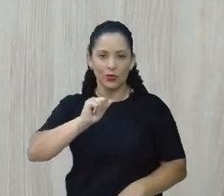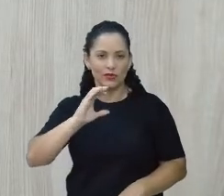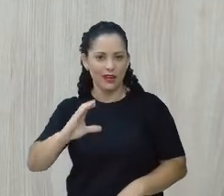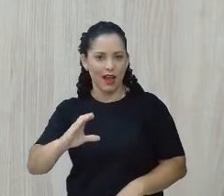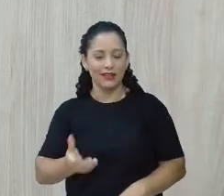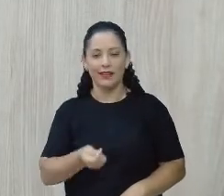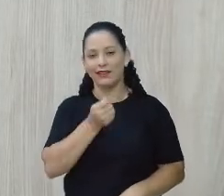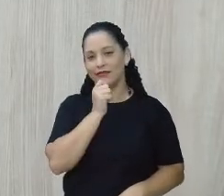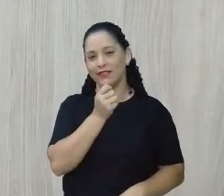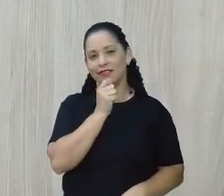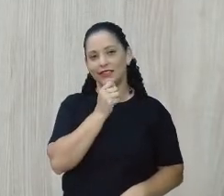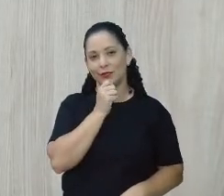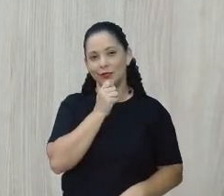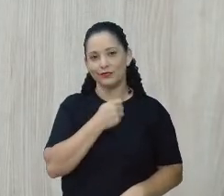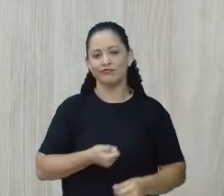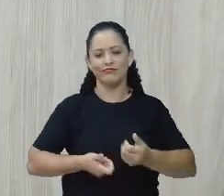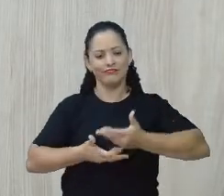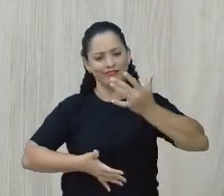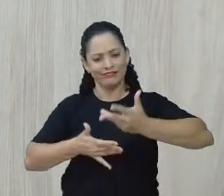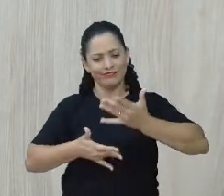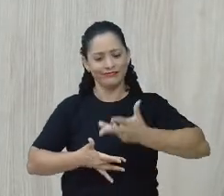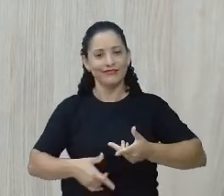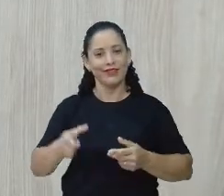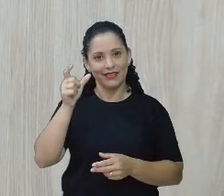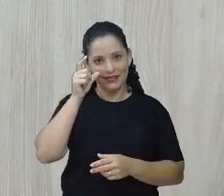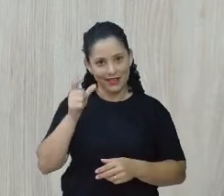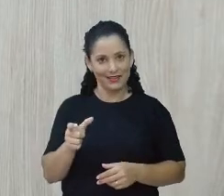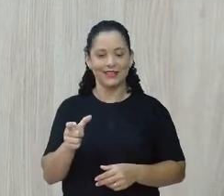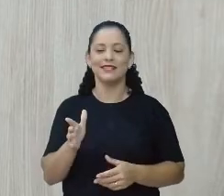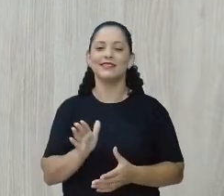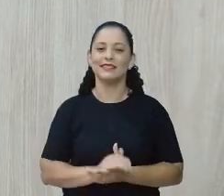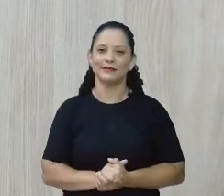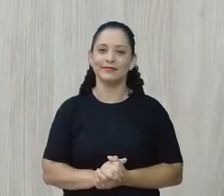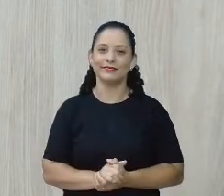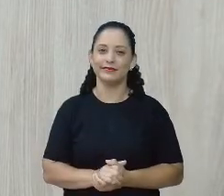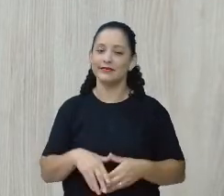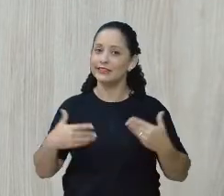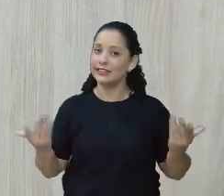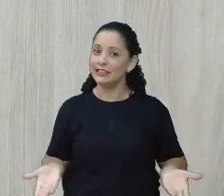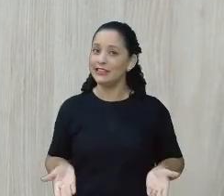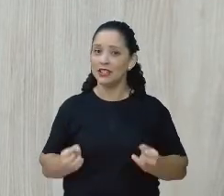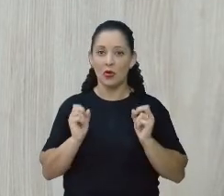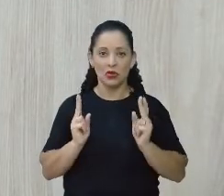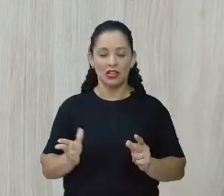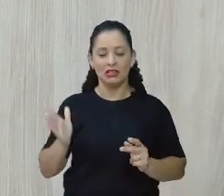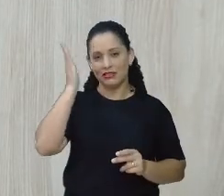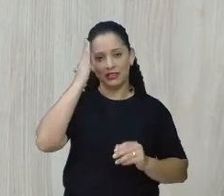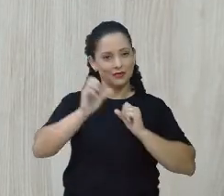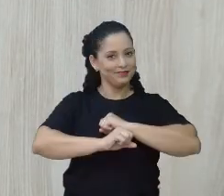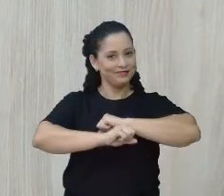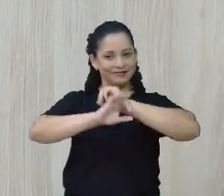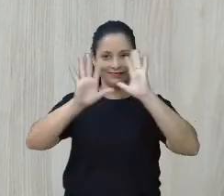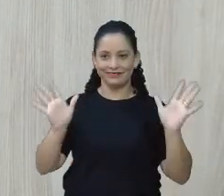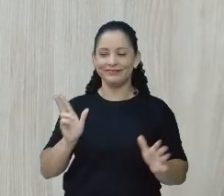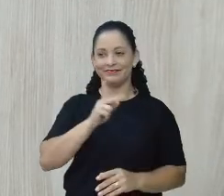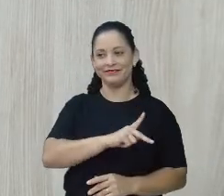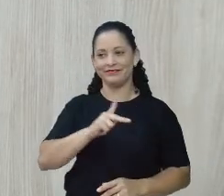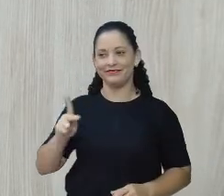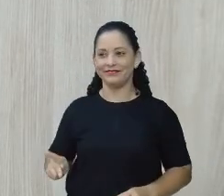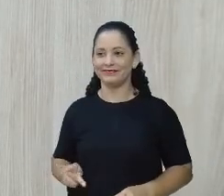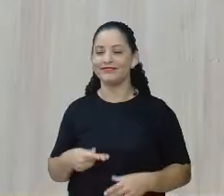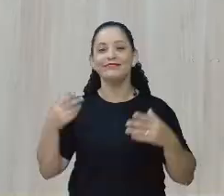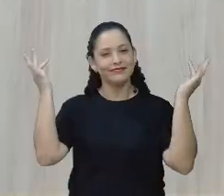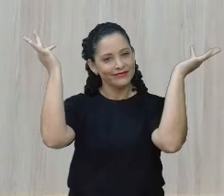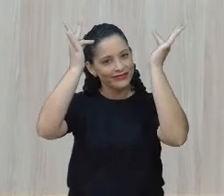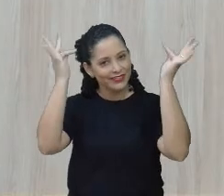Ou seja, foi um chat bastante interessante, não é mesmo? E acho que eles compreenderam bastante a sua aula, professora. Que